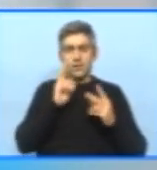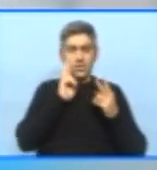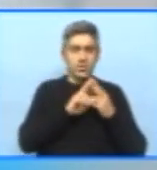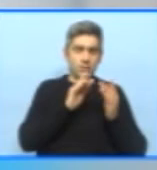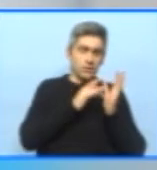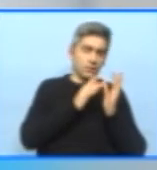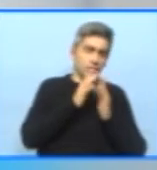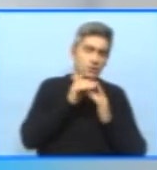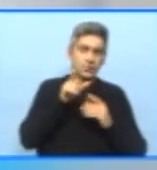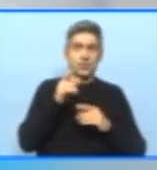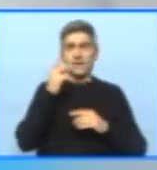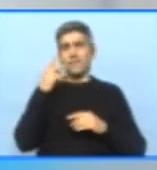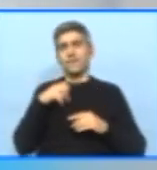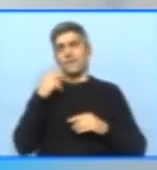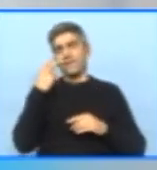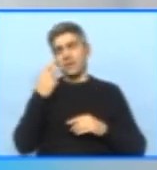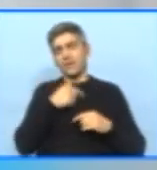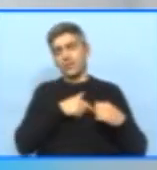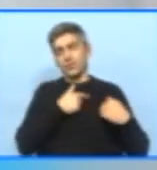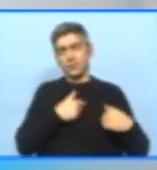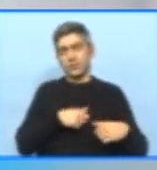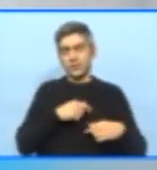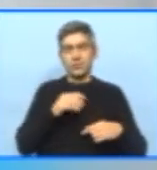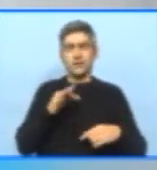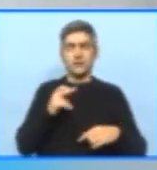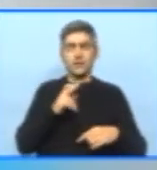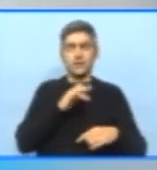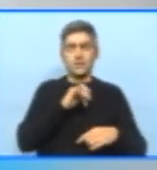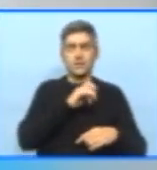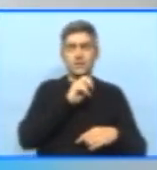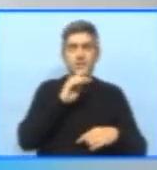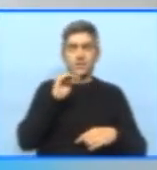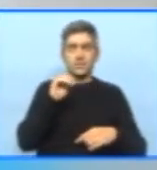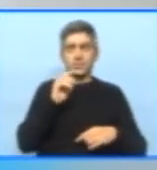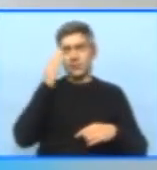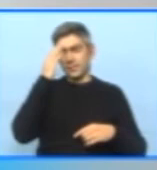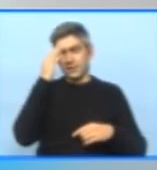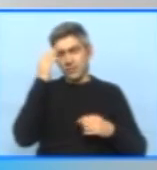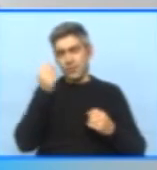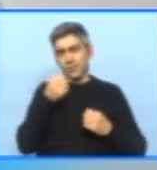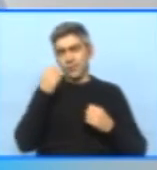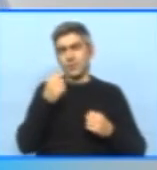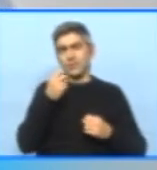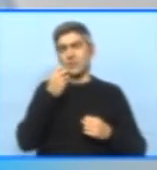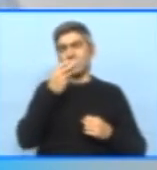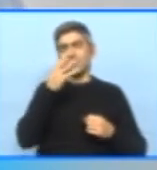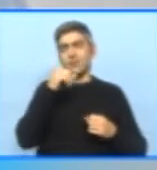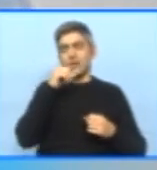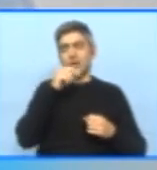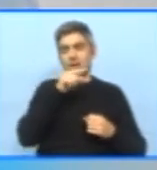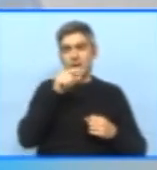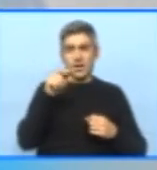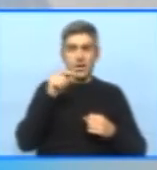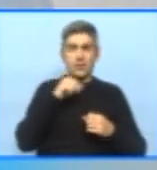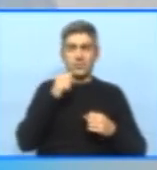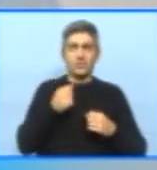É este ver do coração que os fariseus não têm capacidade. Muitos deles não conseguiram, no tempo